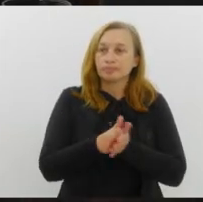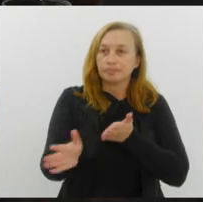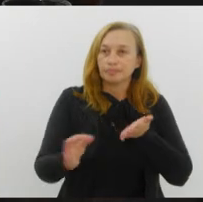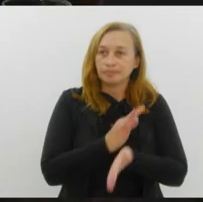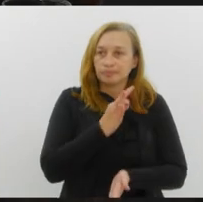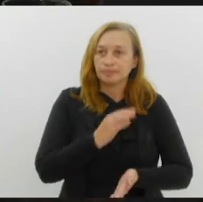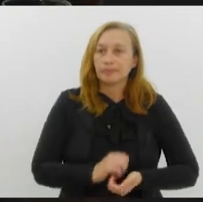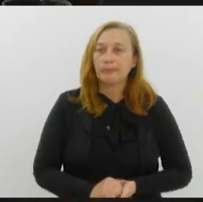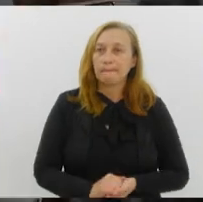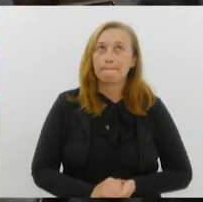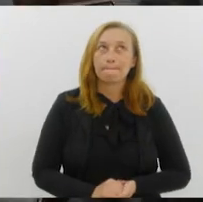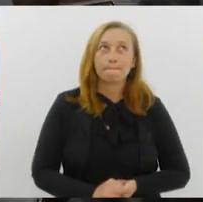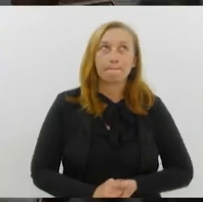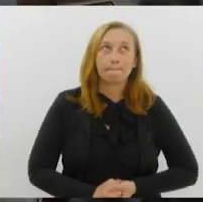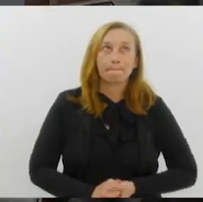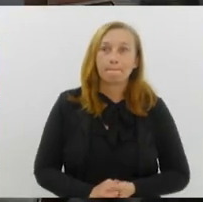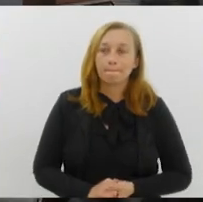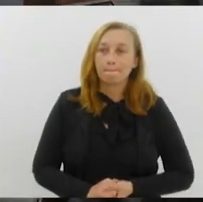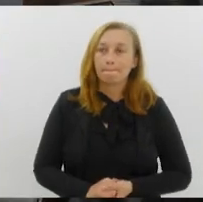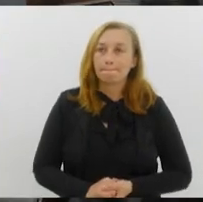promulgação.